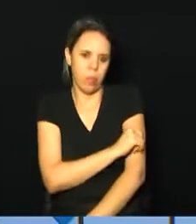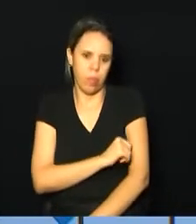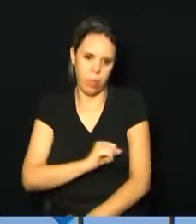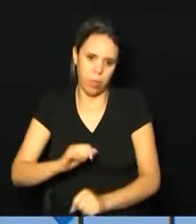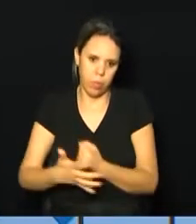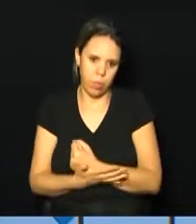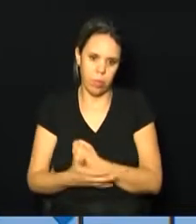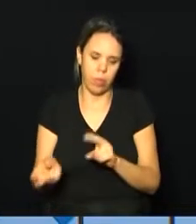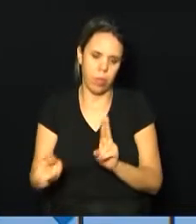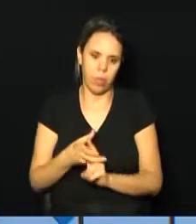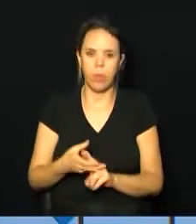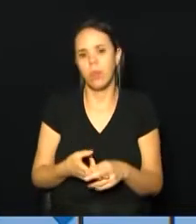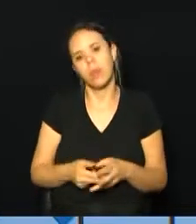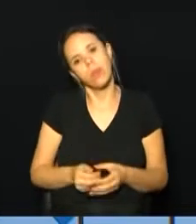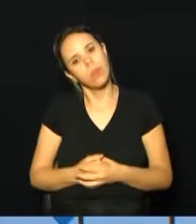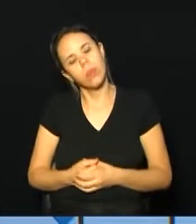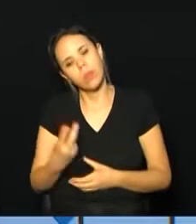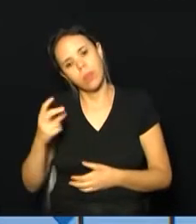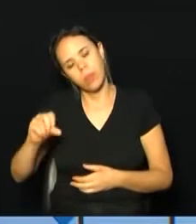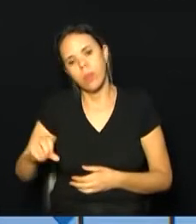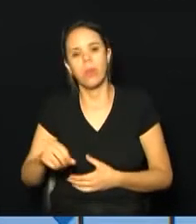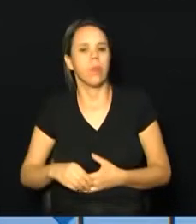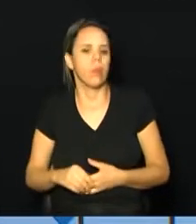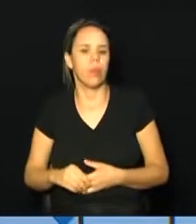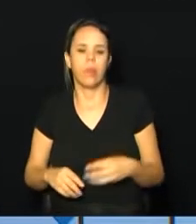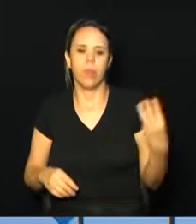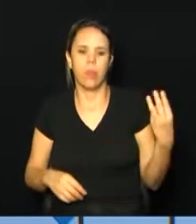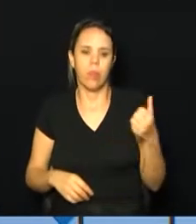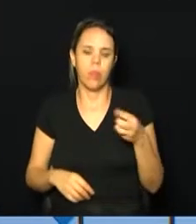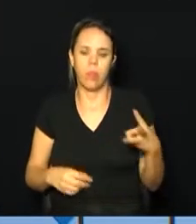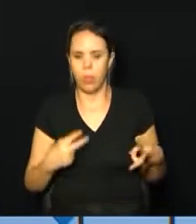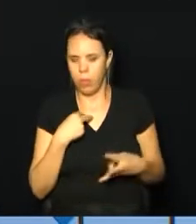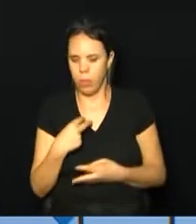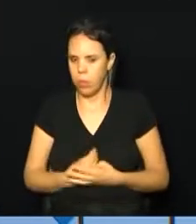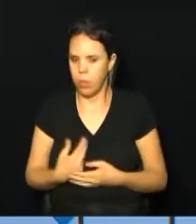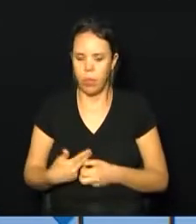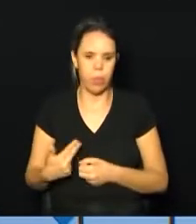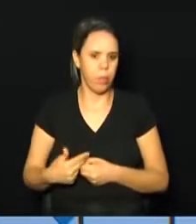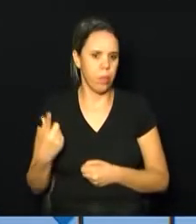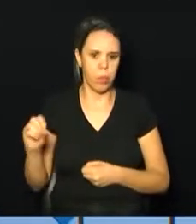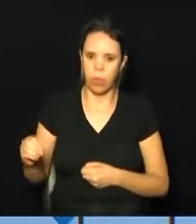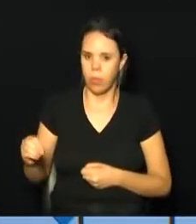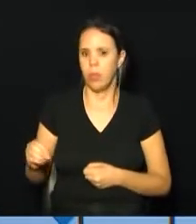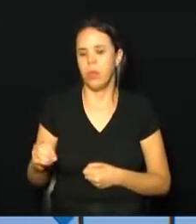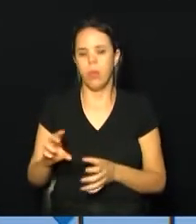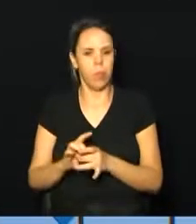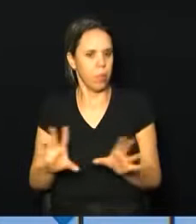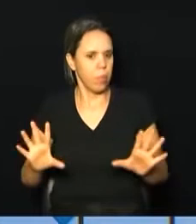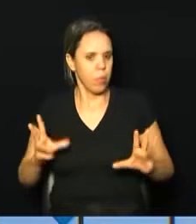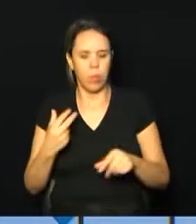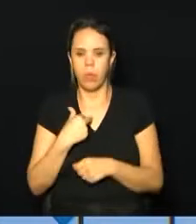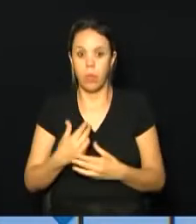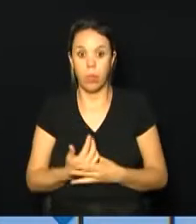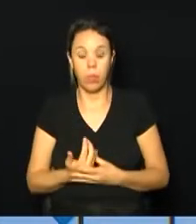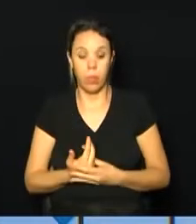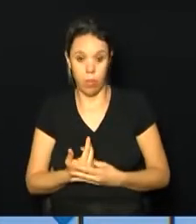Covid. No SUS municipal, 29 leitos, 13 ocupados. Lá na Unicamp, 10 leitos disponíveis, todos